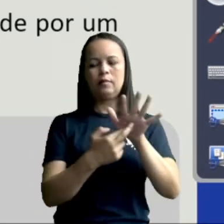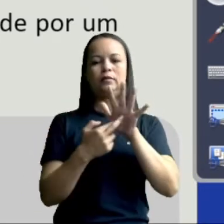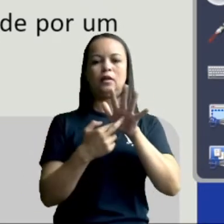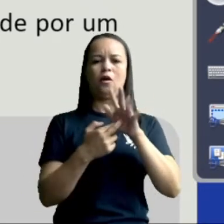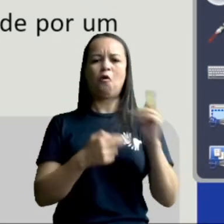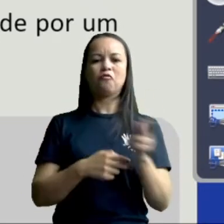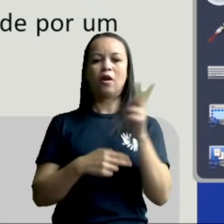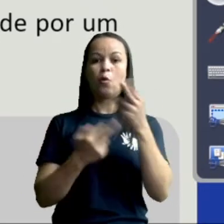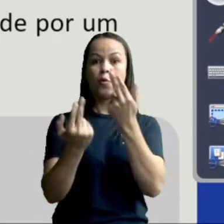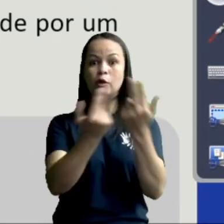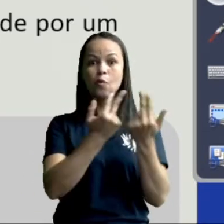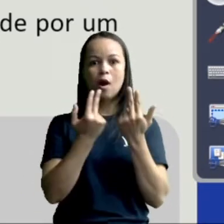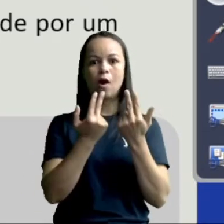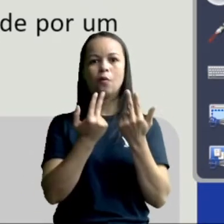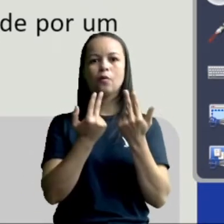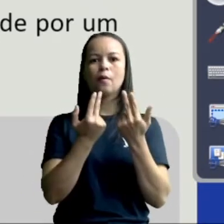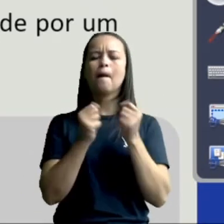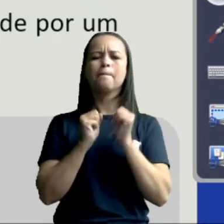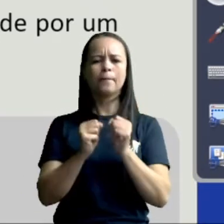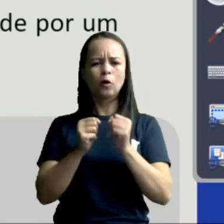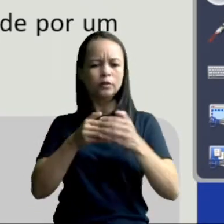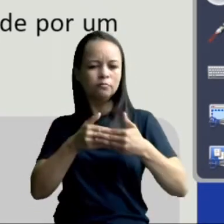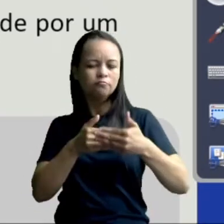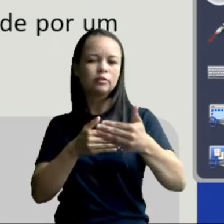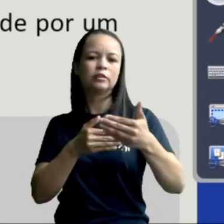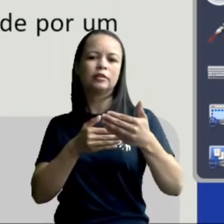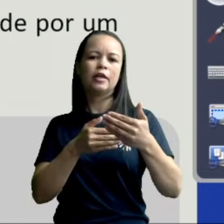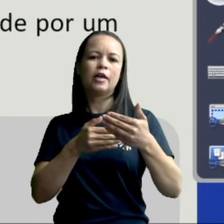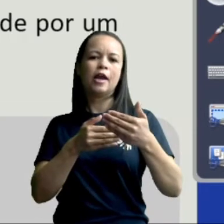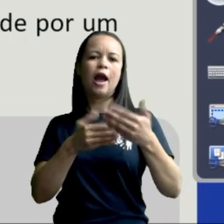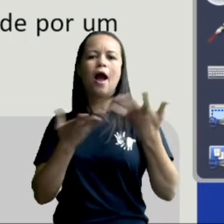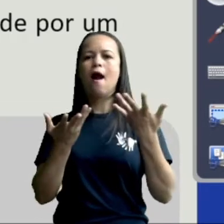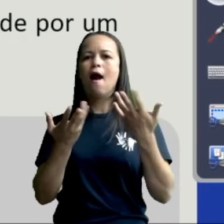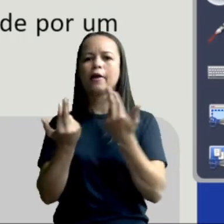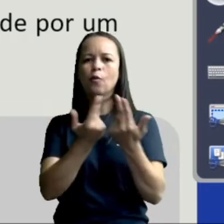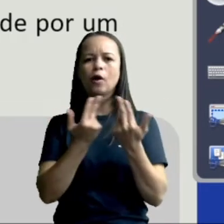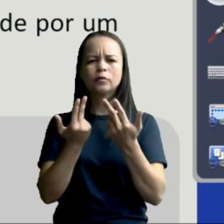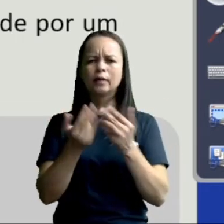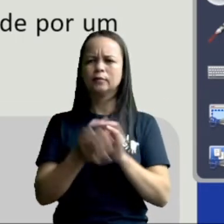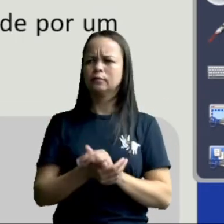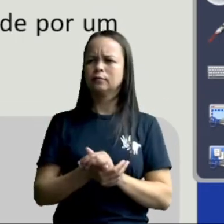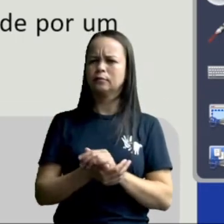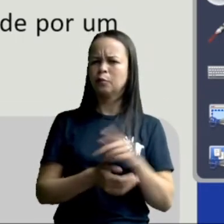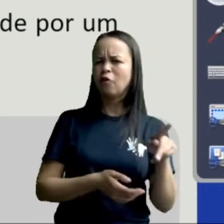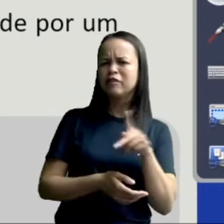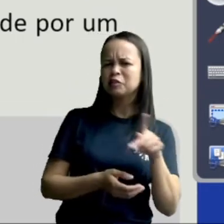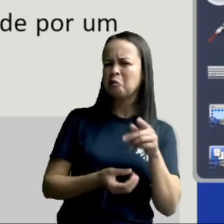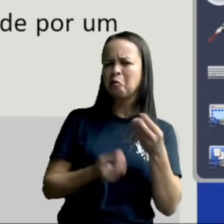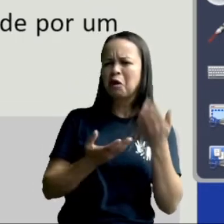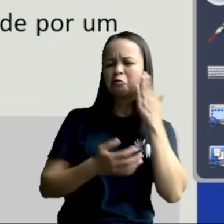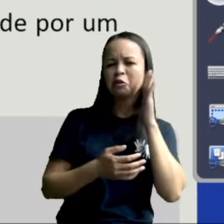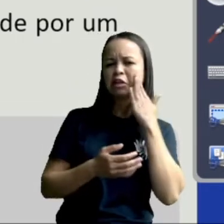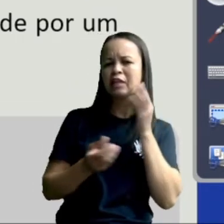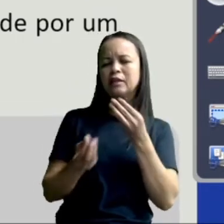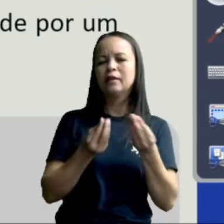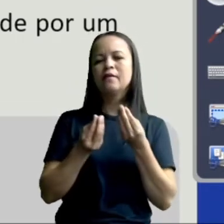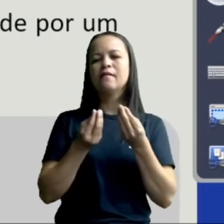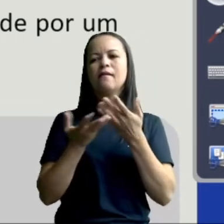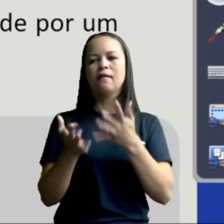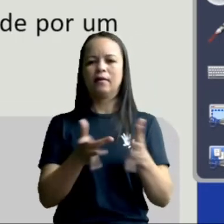podemos estender as igualdades. Como assim, Claudilene? Não entendi, mas vamos para o exemplo aqui, ó, que fica